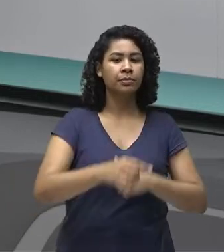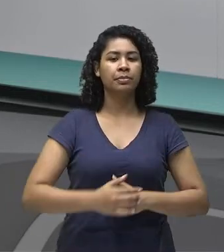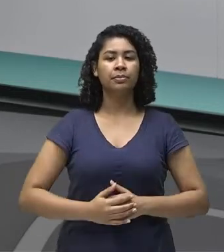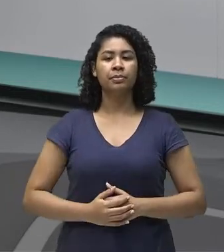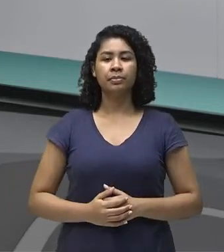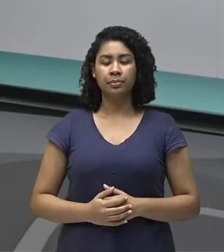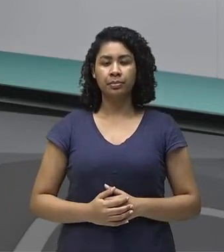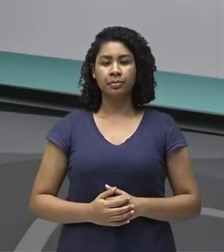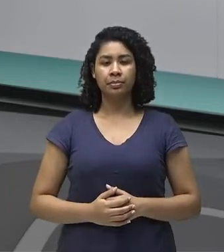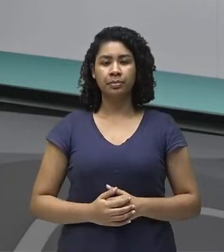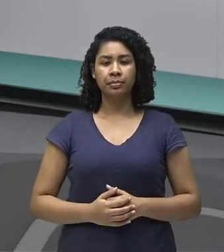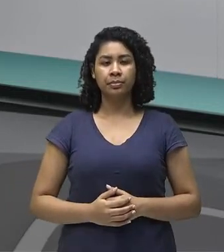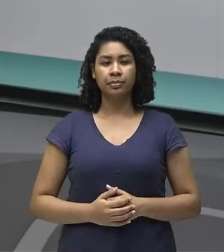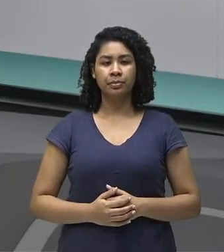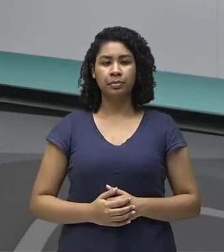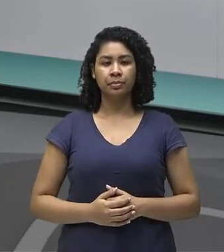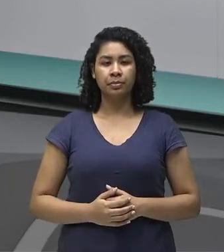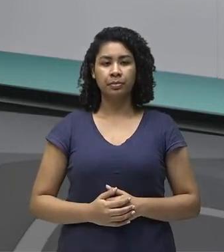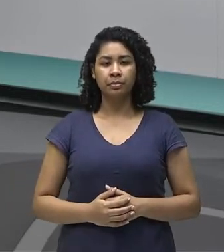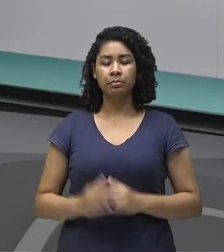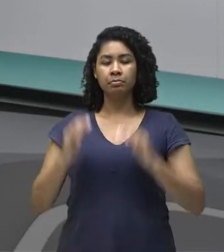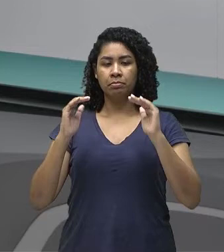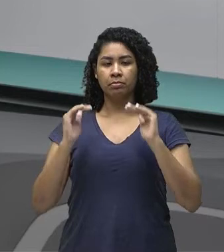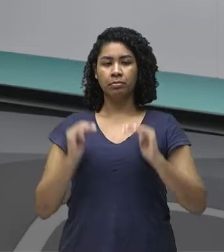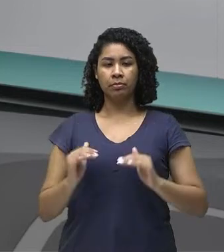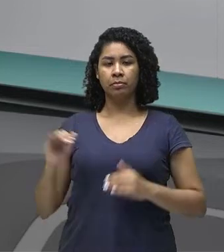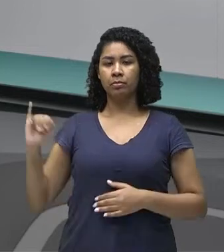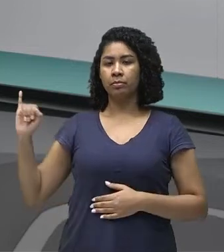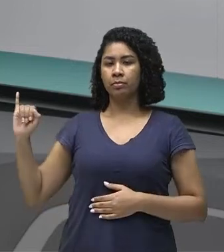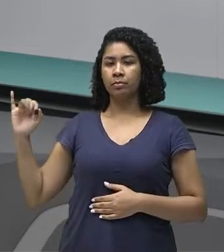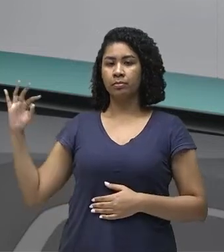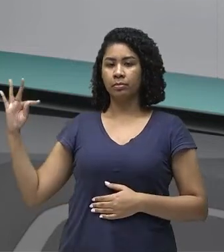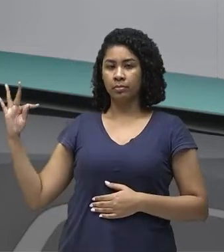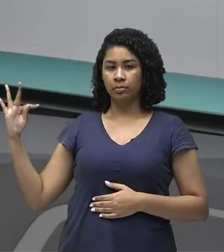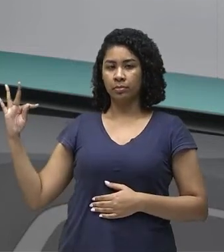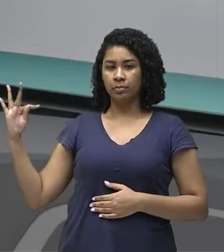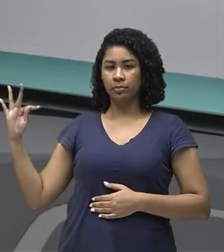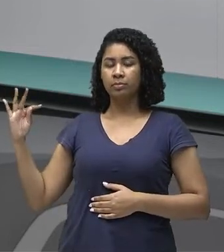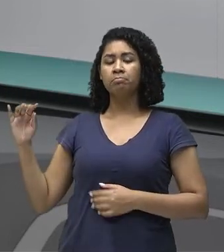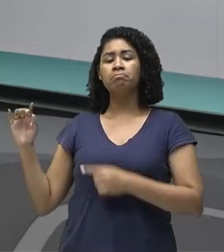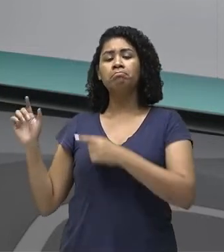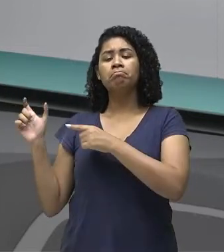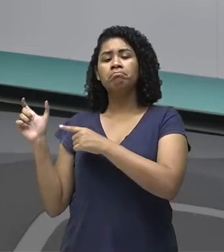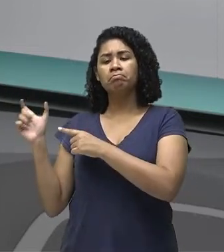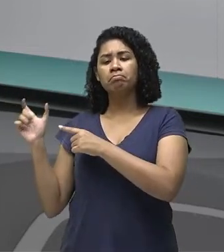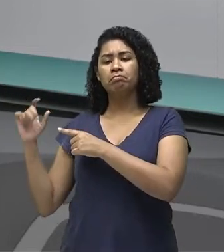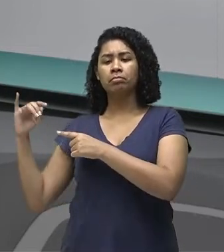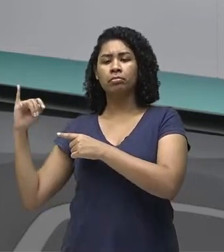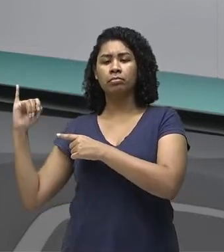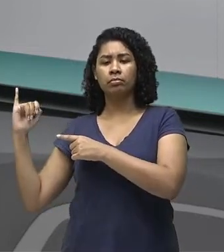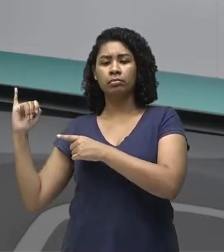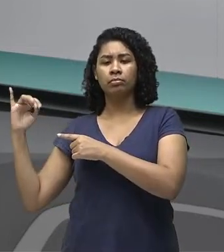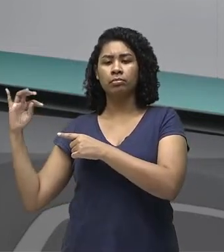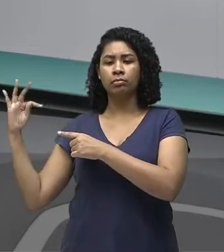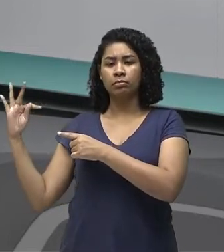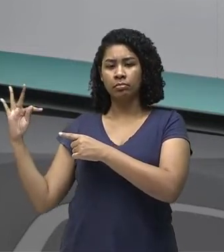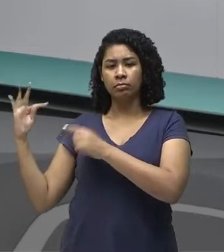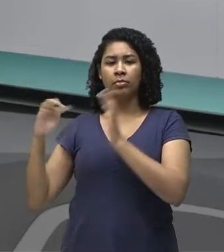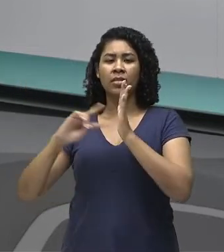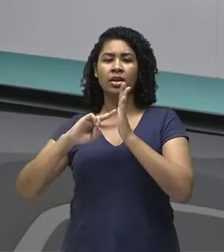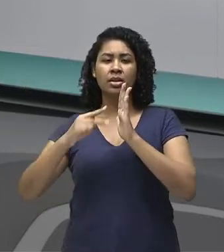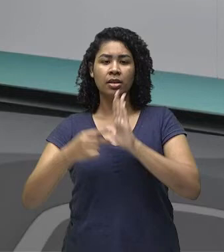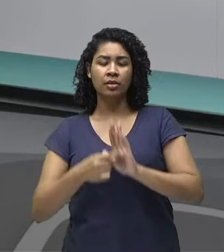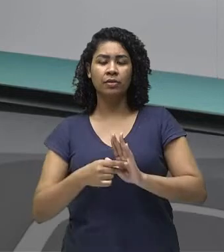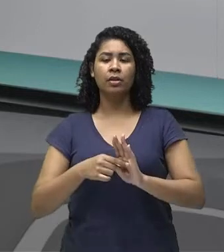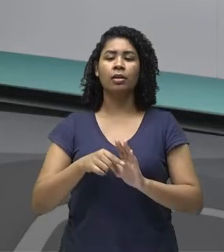let's go. We have it. Esse it aqui significa ele ou ela, mas ele tem